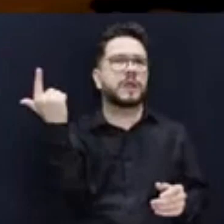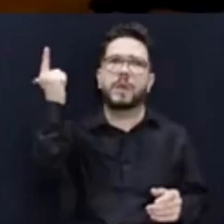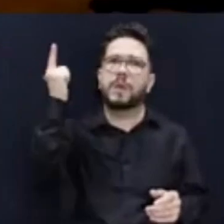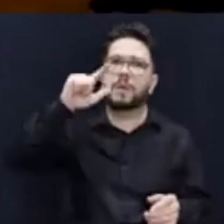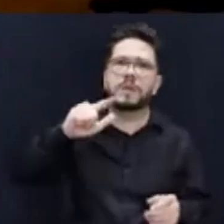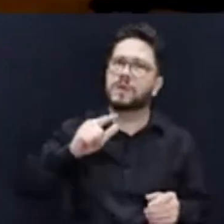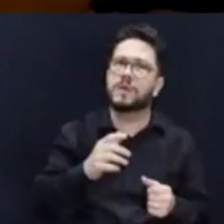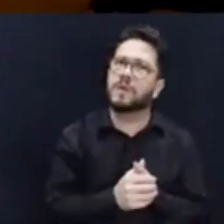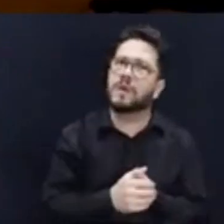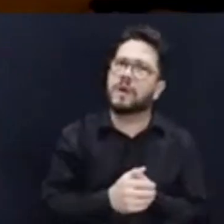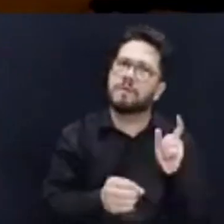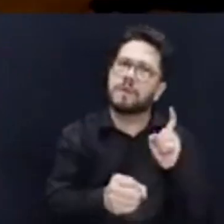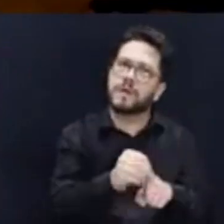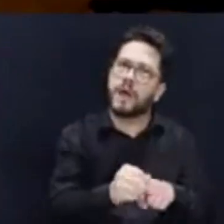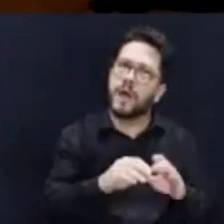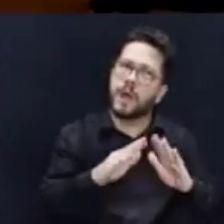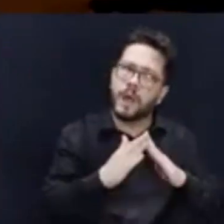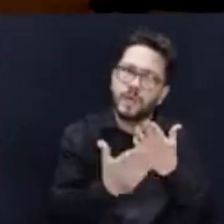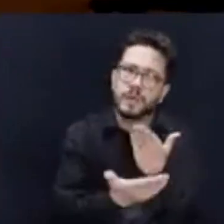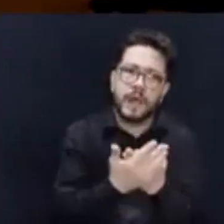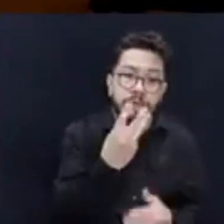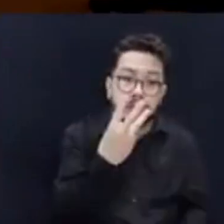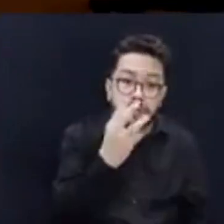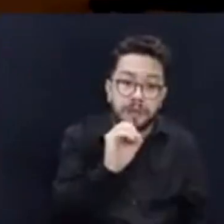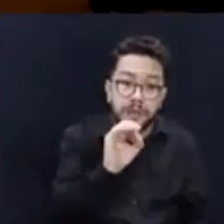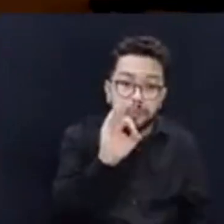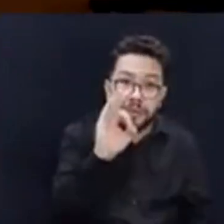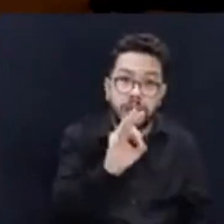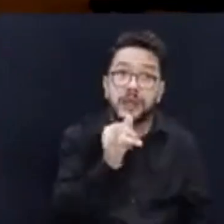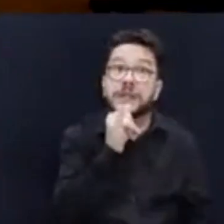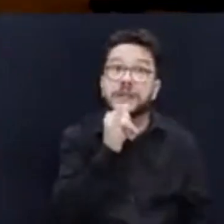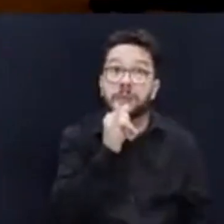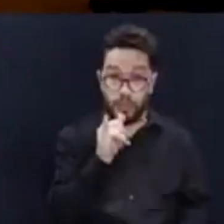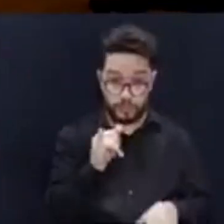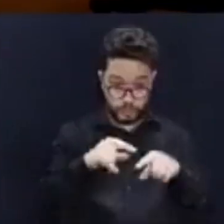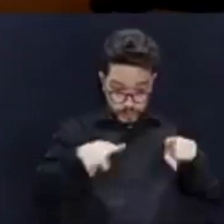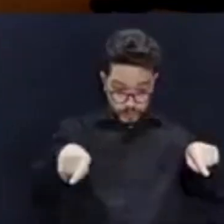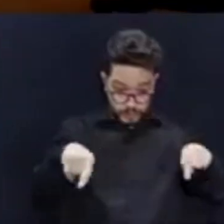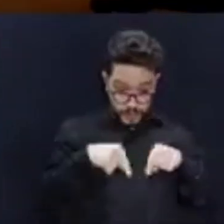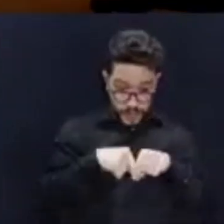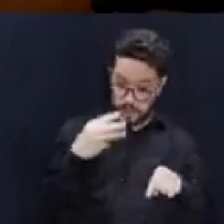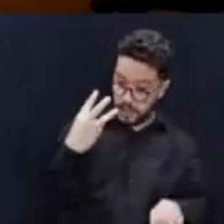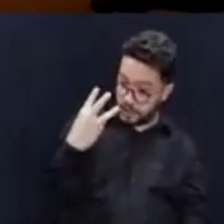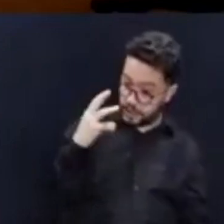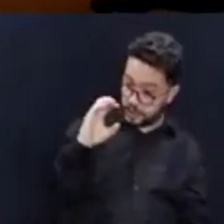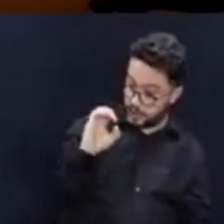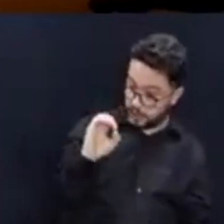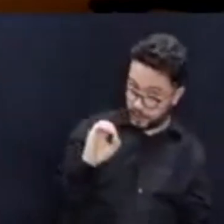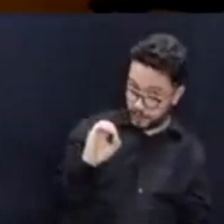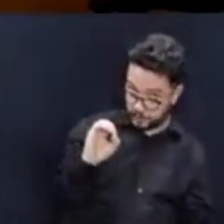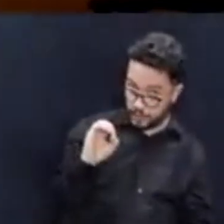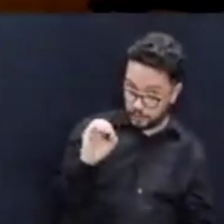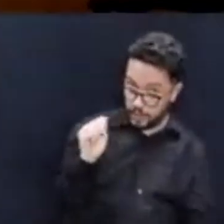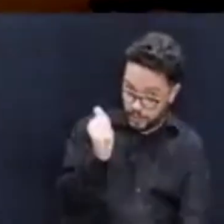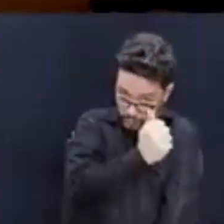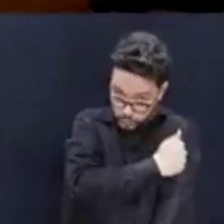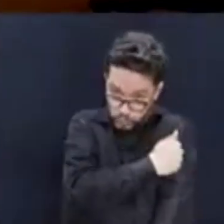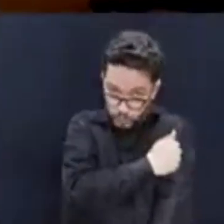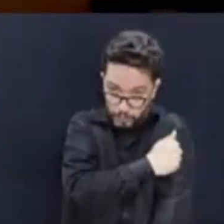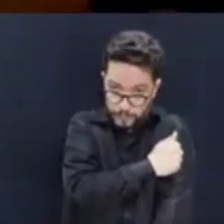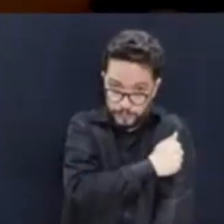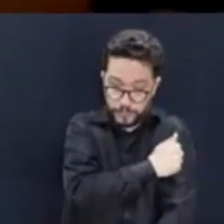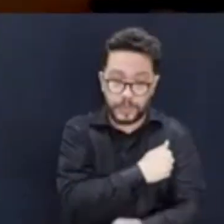trinta por cento numa sala por exemplo de 30 alunos nós estaremos falando em nove alunos presenciais